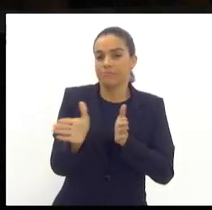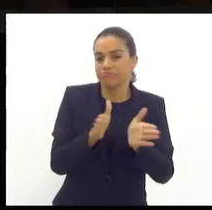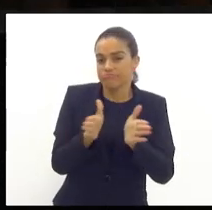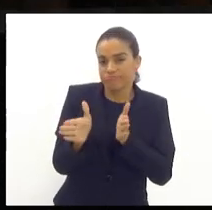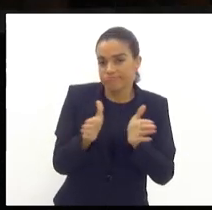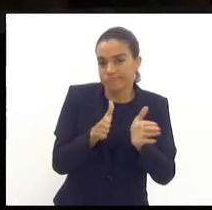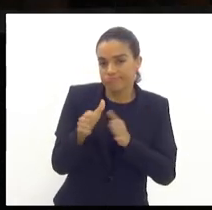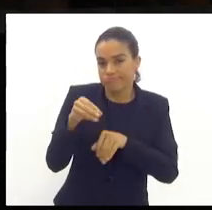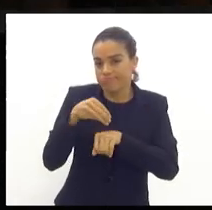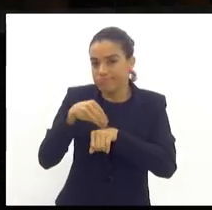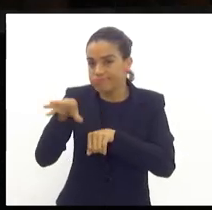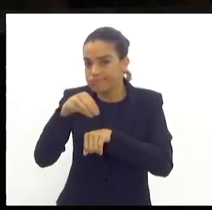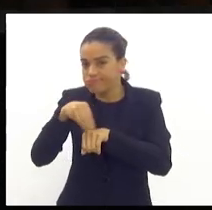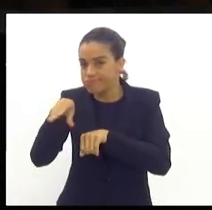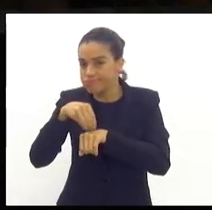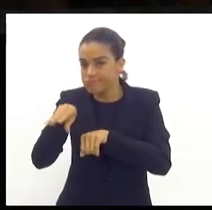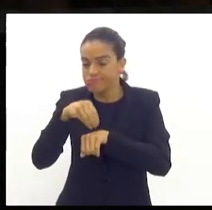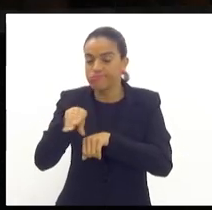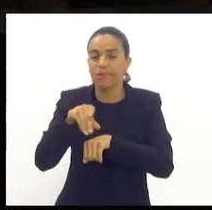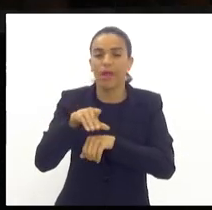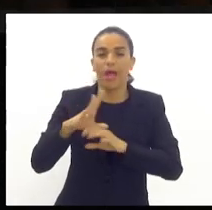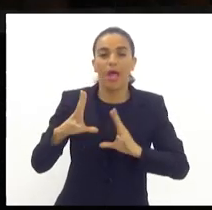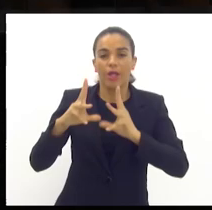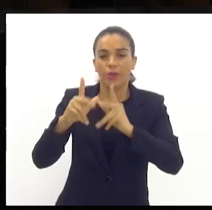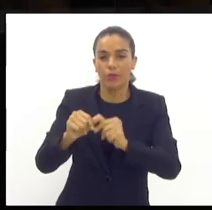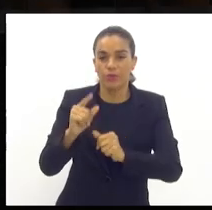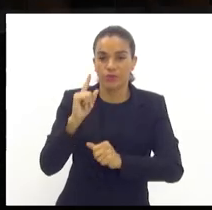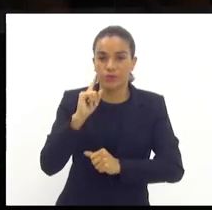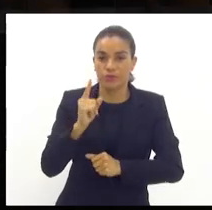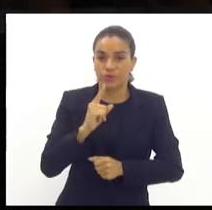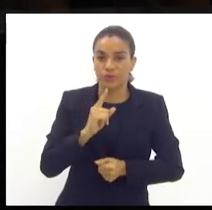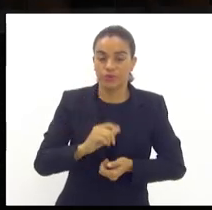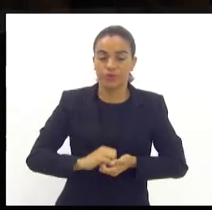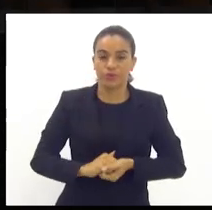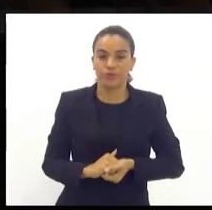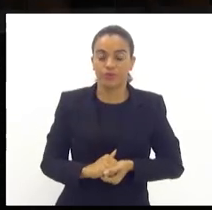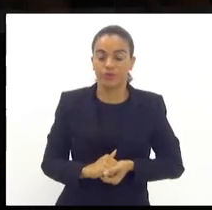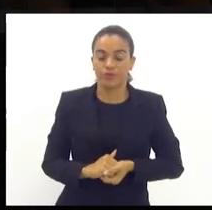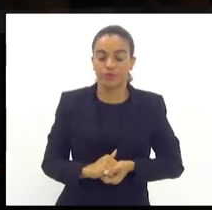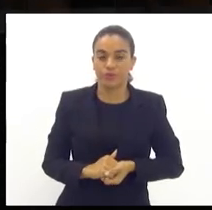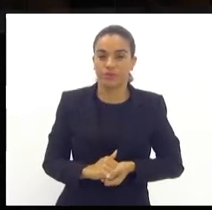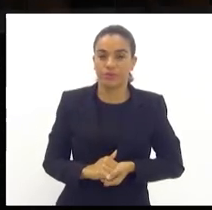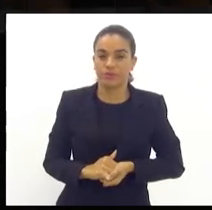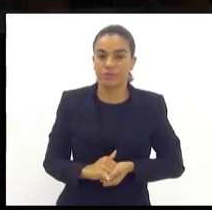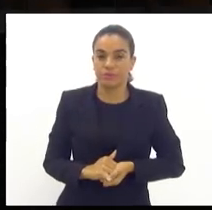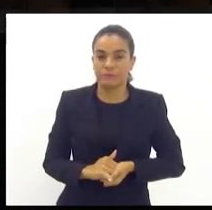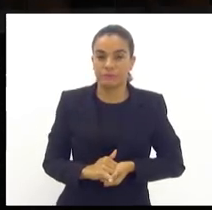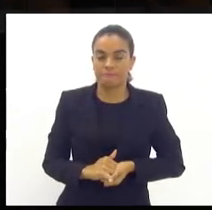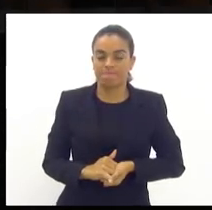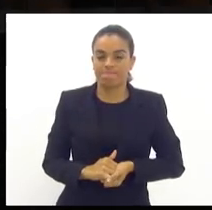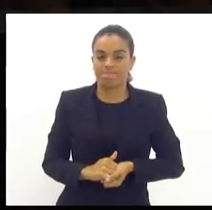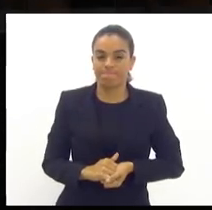nossa voz aos portadores de deficiência auditiva.